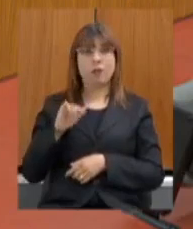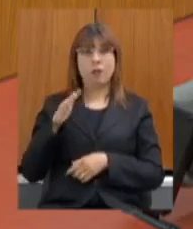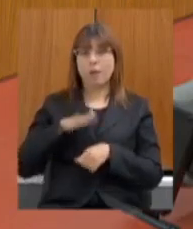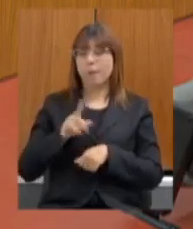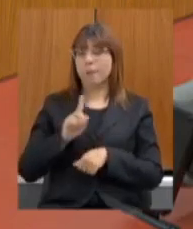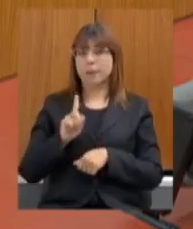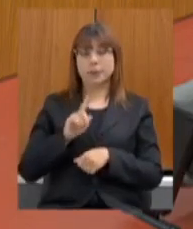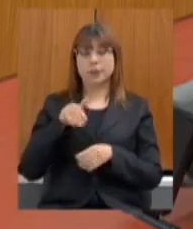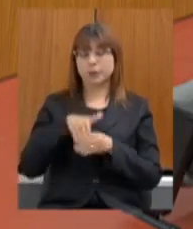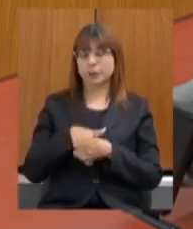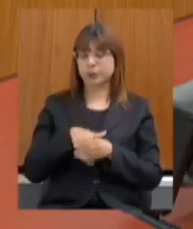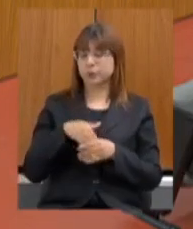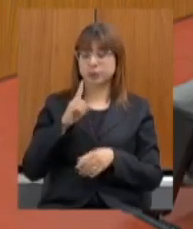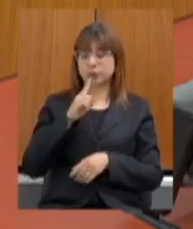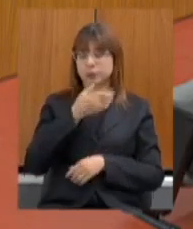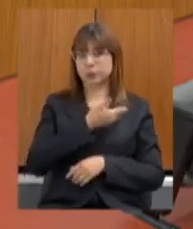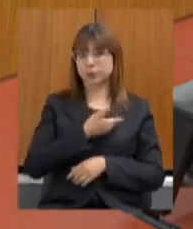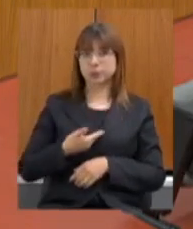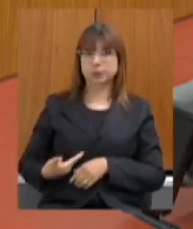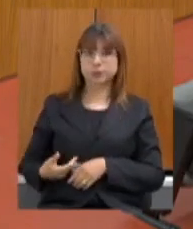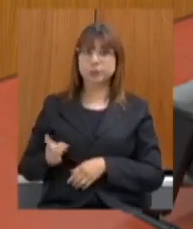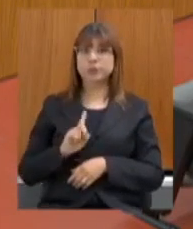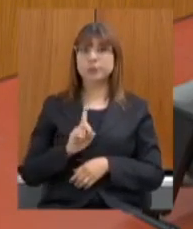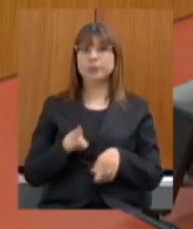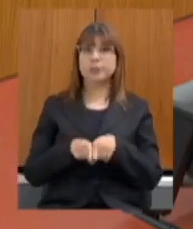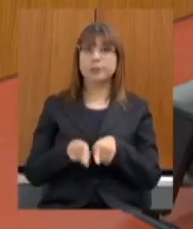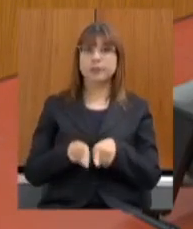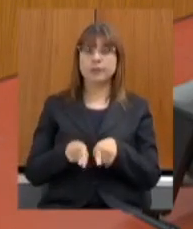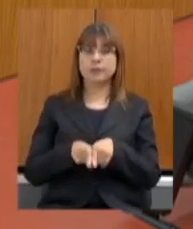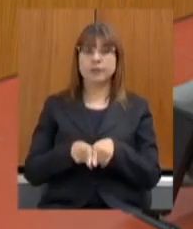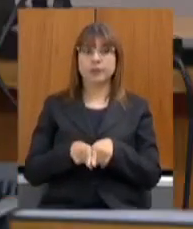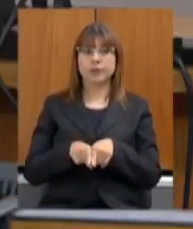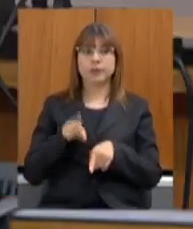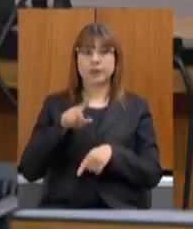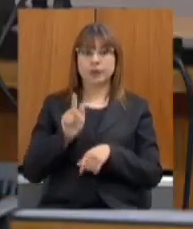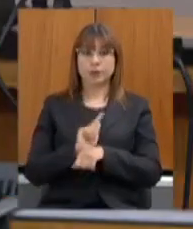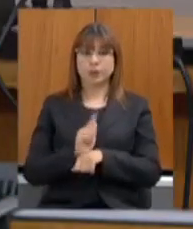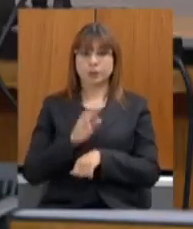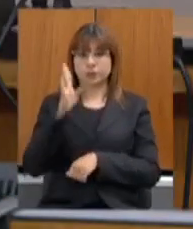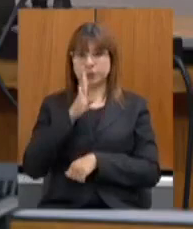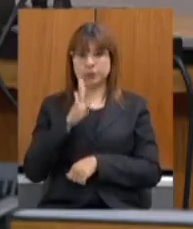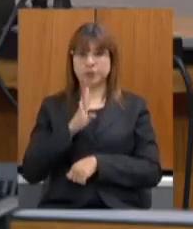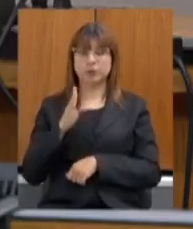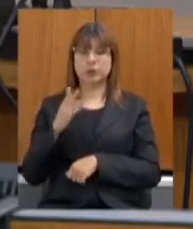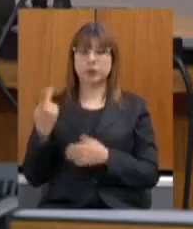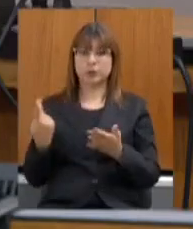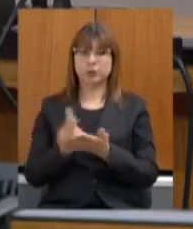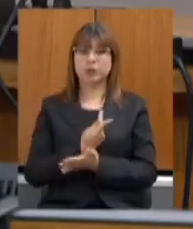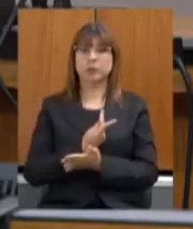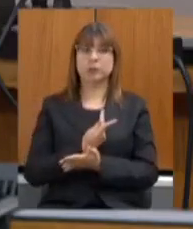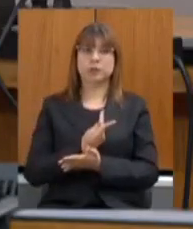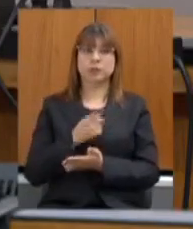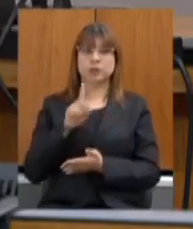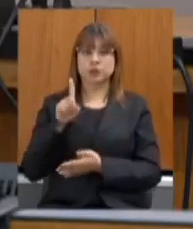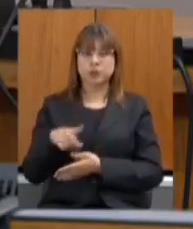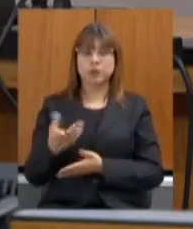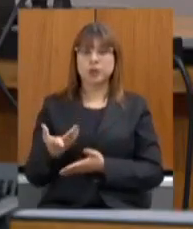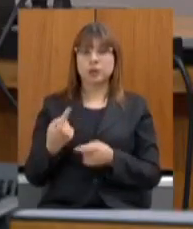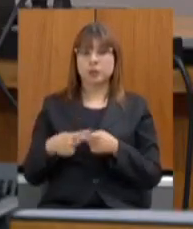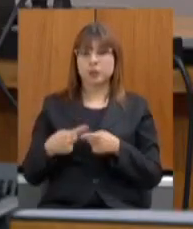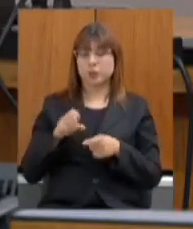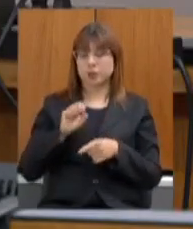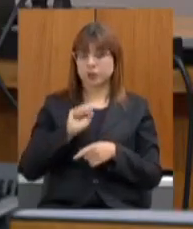inviabilizou pelo parlamento a condição de gestão no Brasil até nós chegarmos num golpe militar, porque impeachment sem crime de